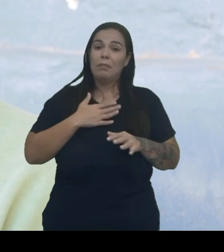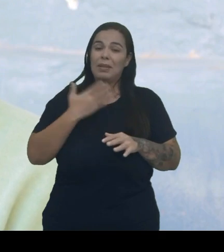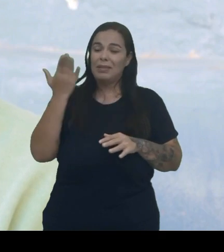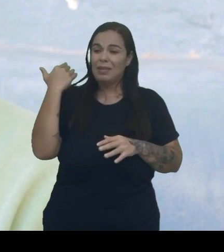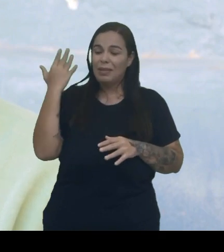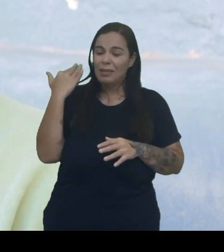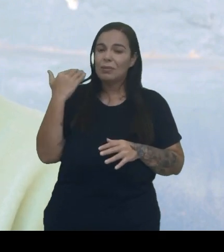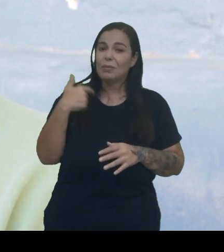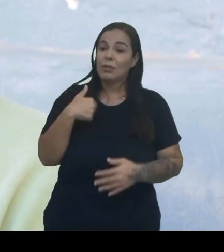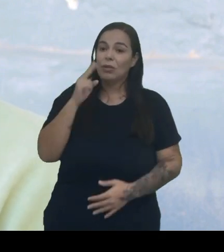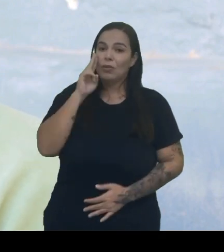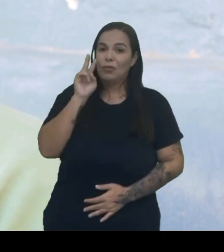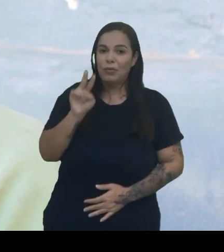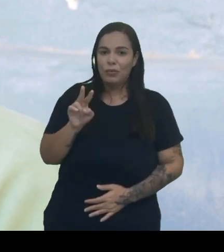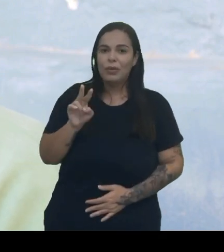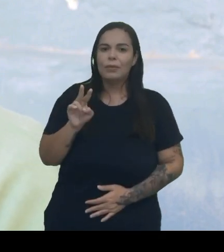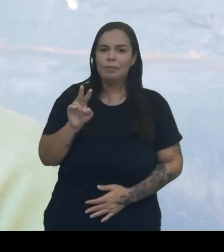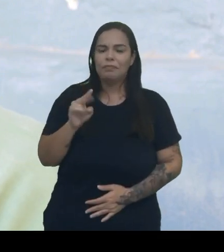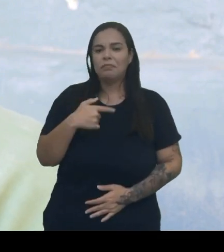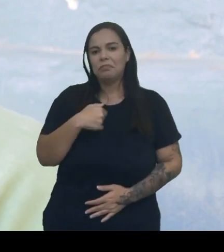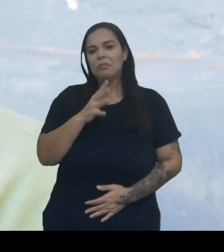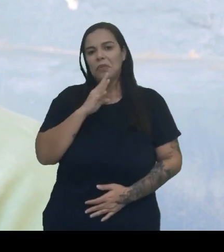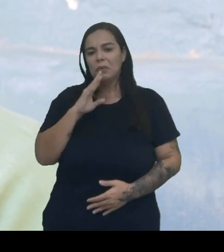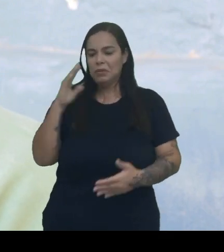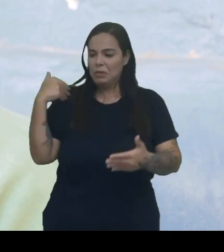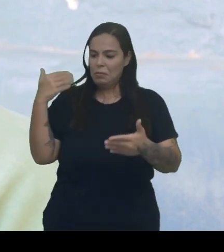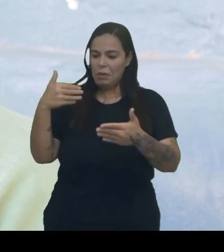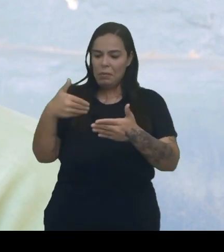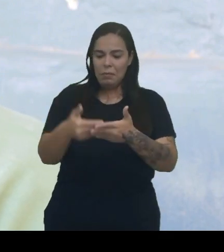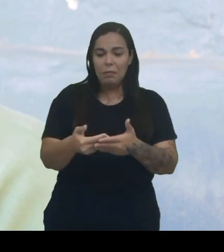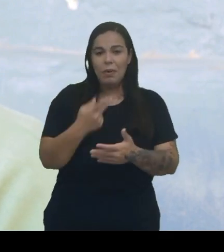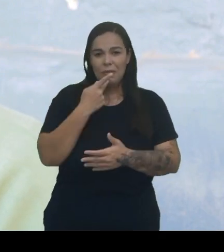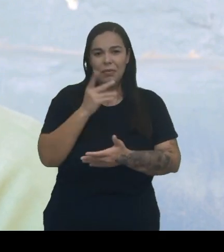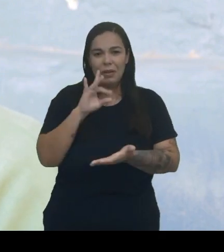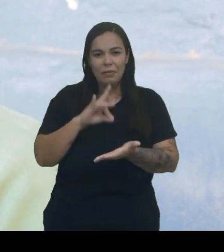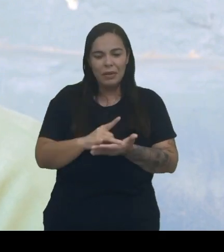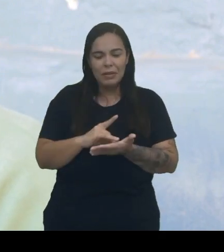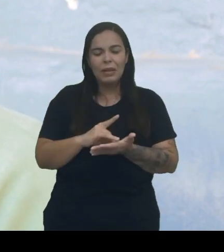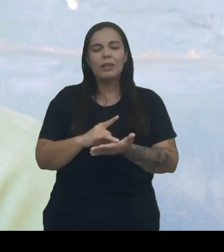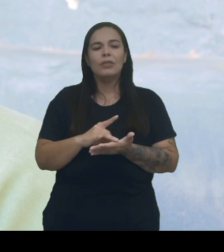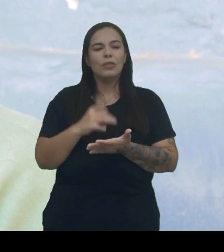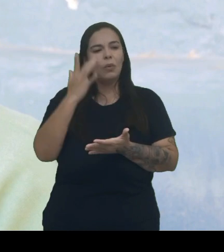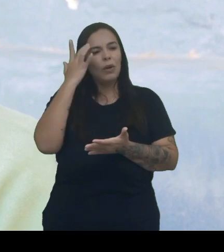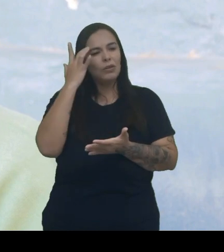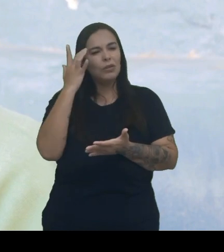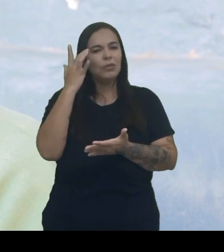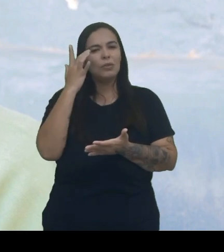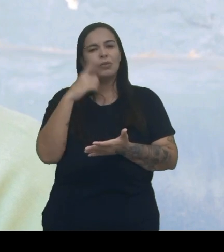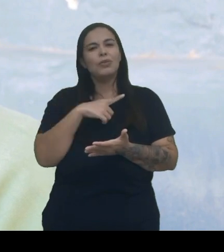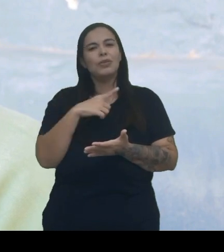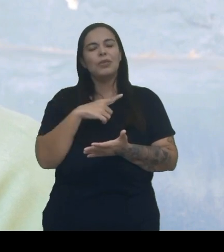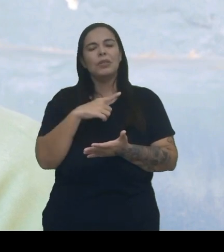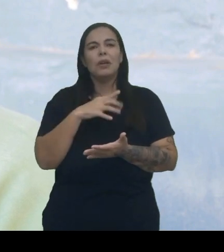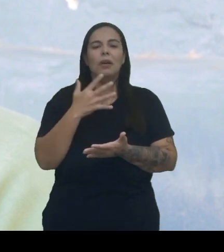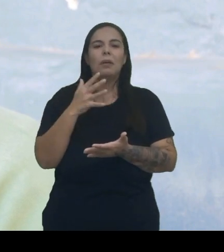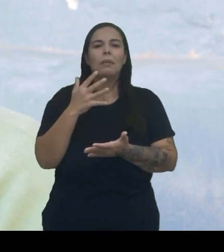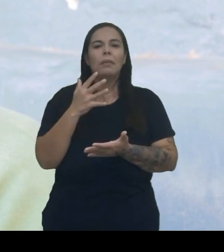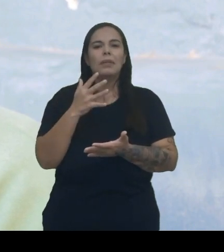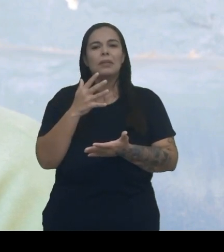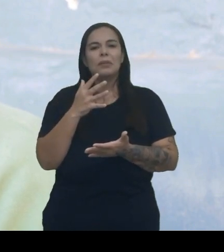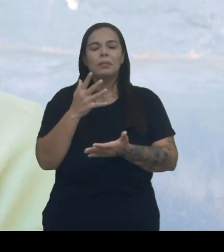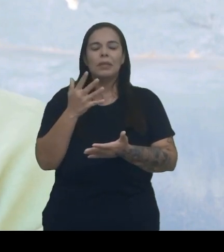alcancei, da minha época para cá, eu acho que, para dizer a verdade para você, eu acho que tinha quase tinha perto aqui de